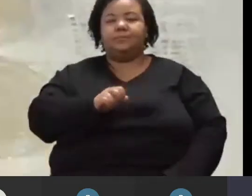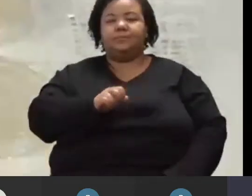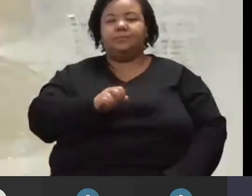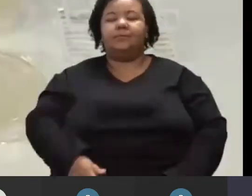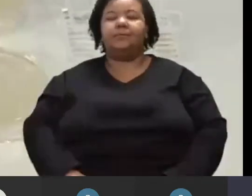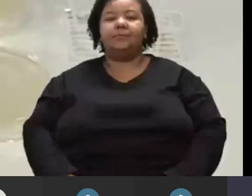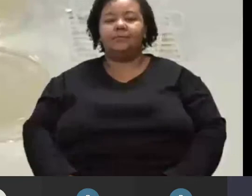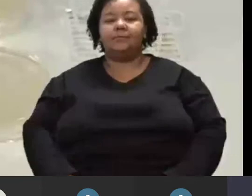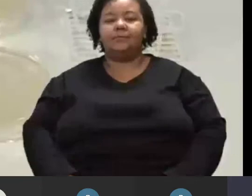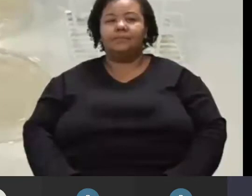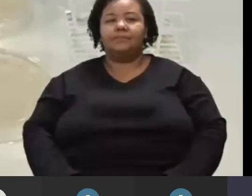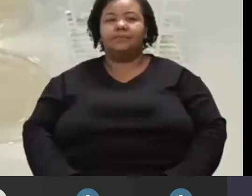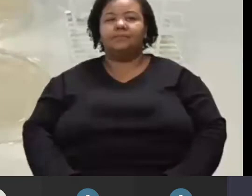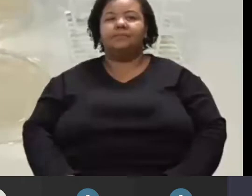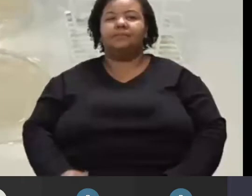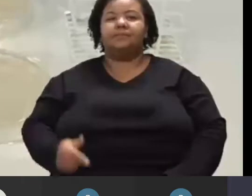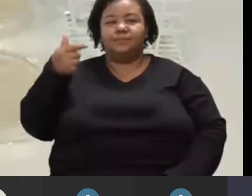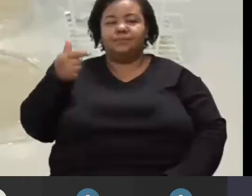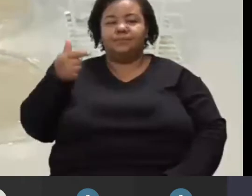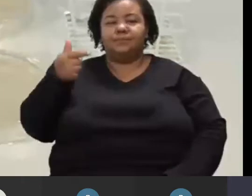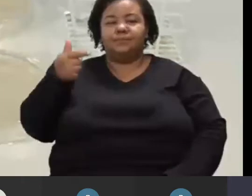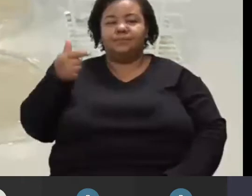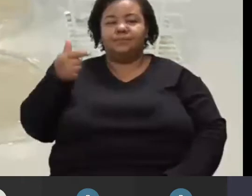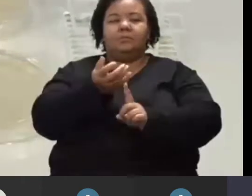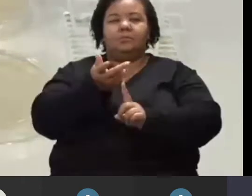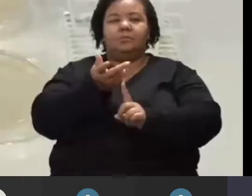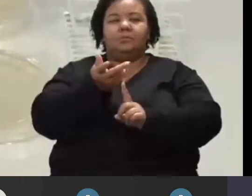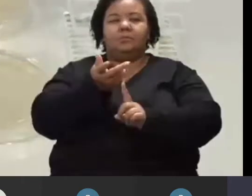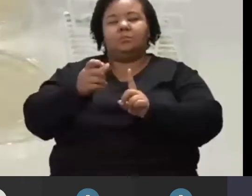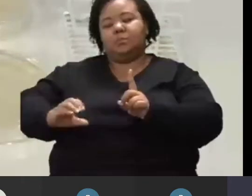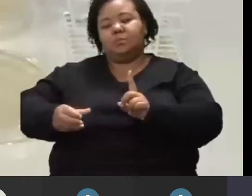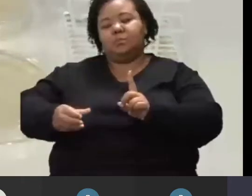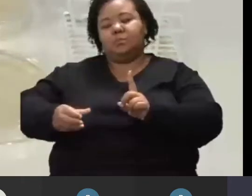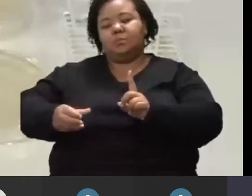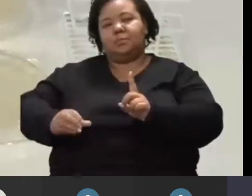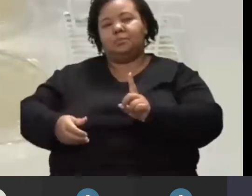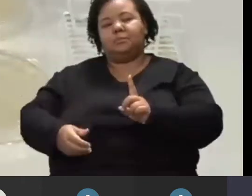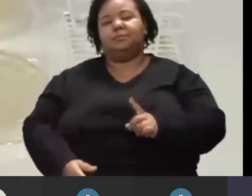Novamente, você vai ligar o bico de Bunsen. Então, acenda o bico de Bunsen.